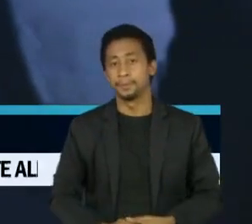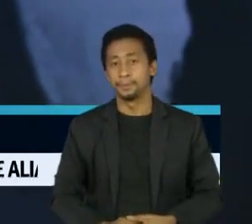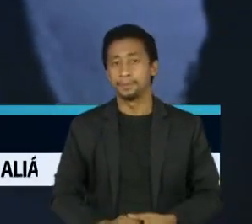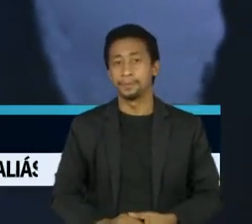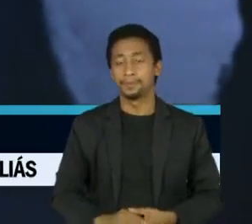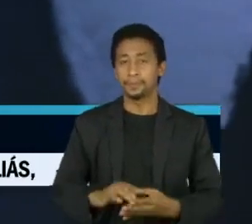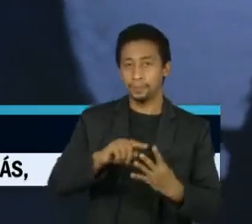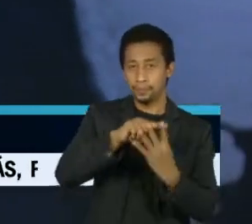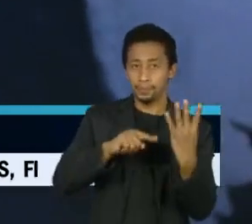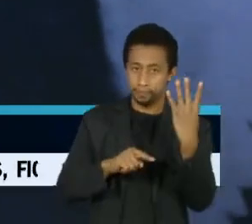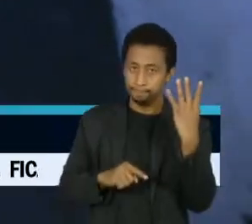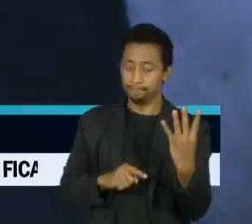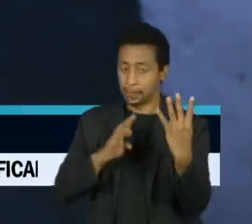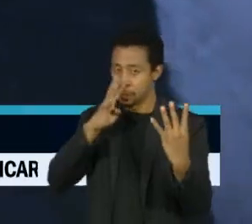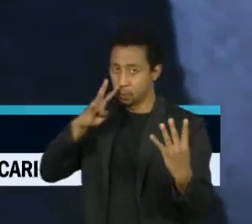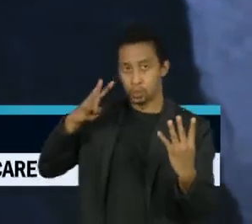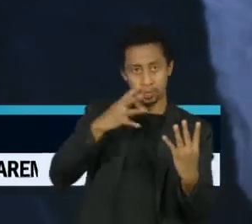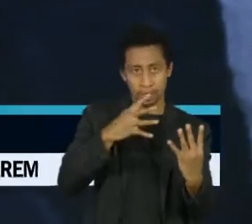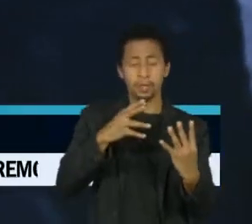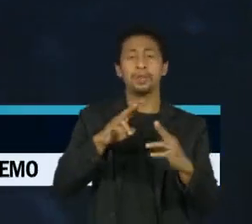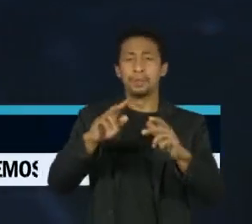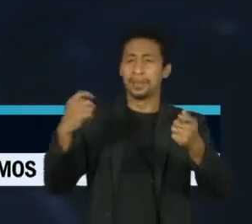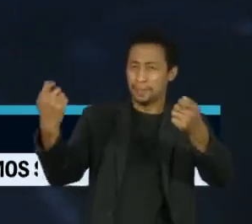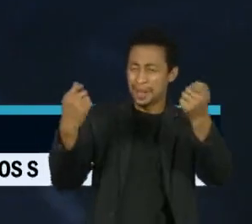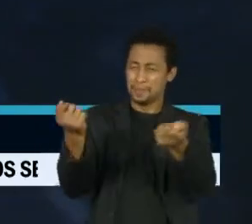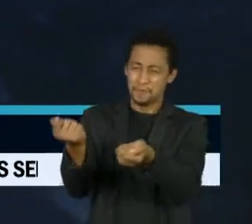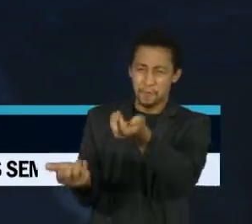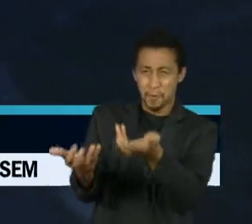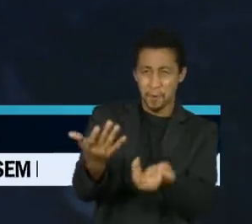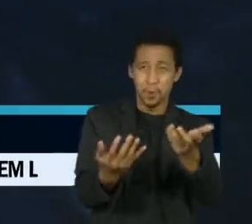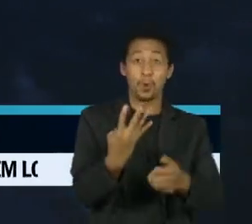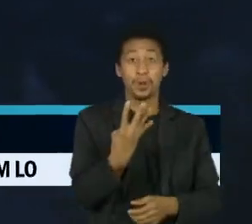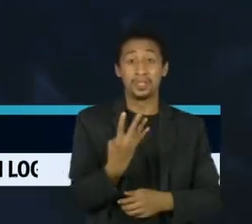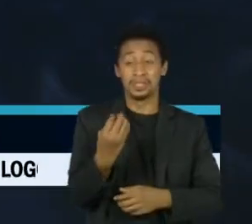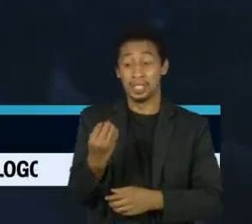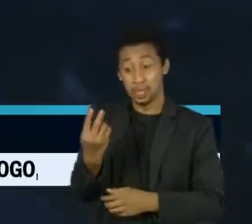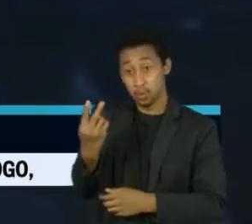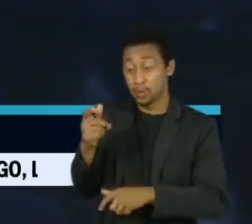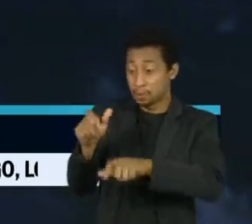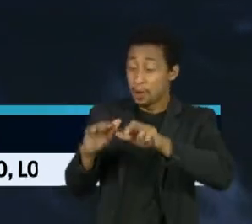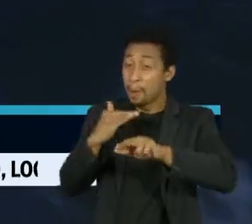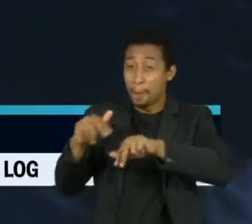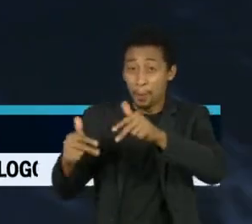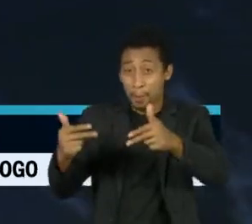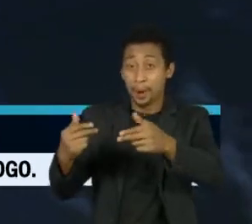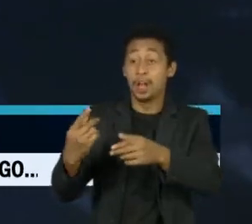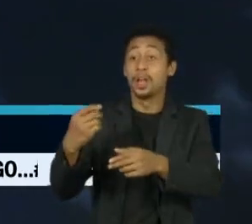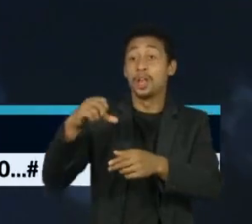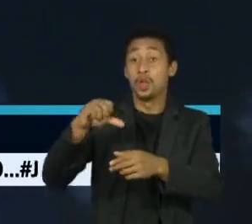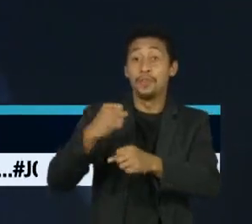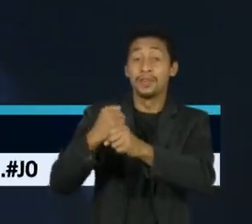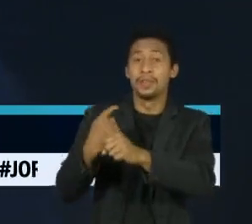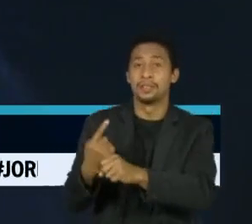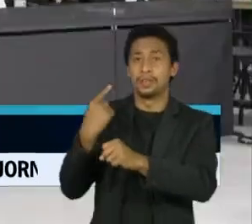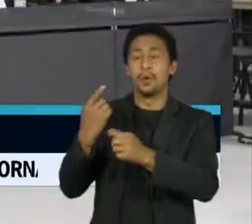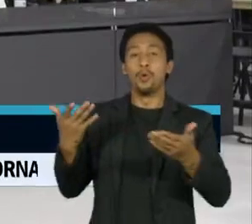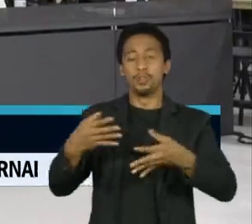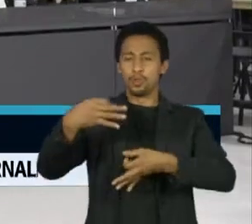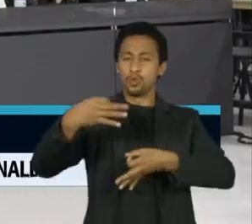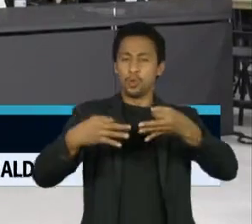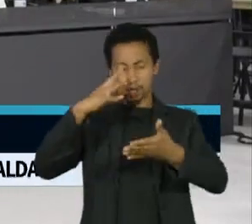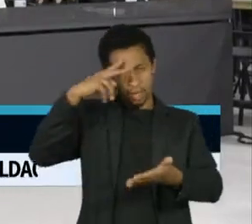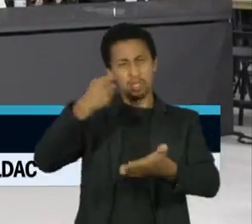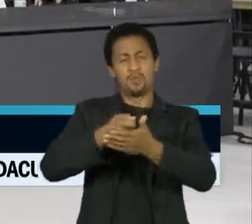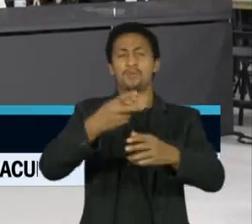Os quatro réus acusados pela morte de 242 pessoas no incêndio da Boate Kiss há 9 anos foram condenados hoje.